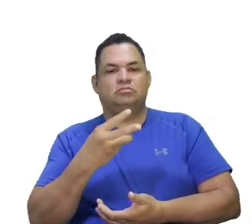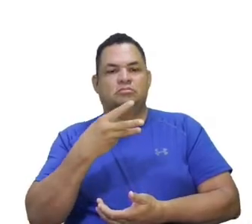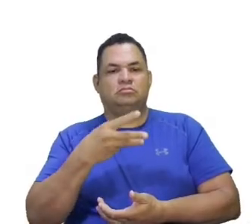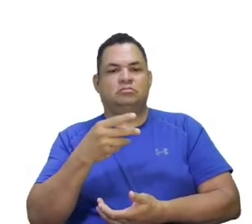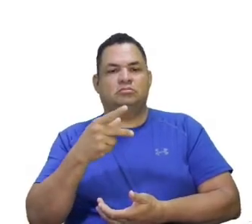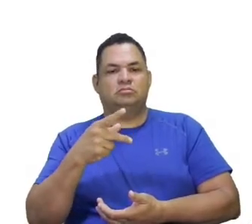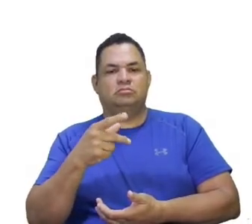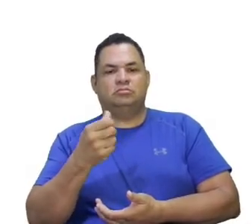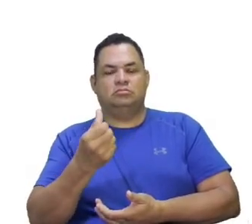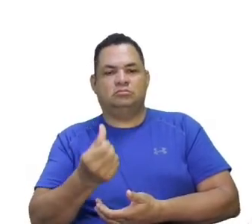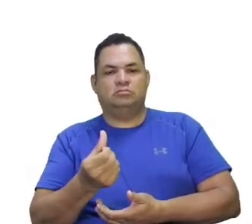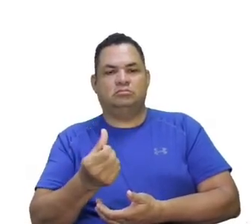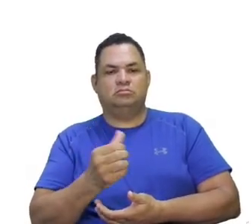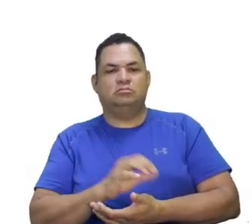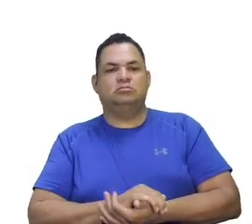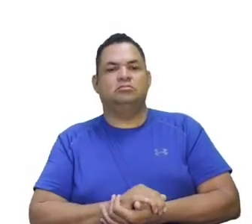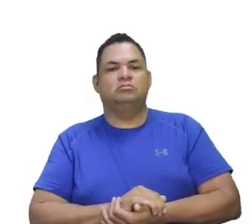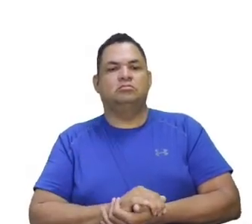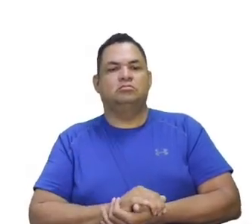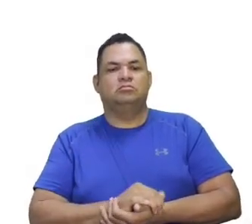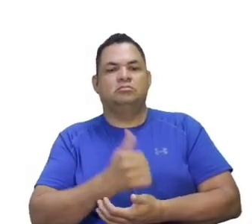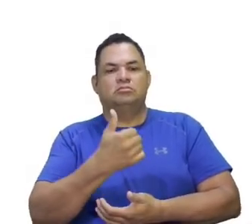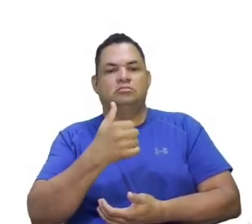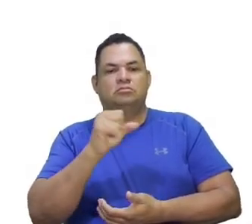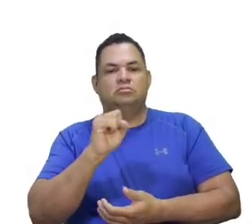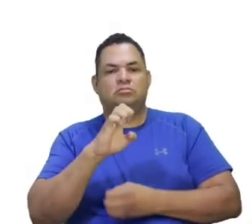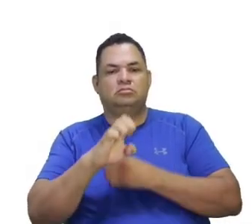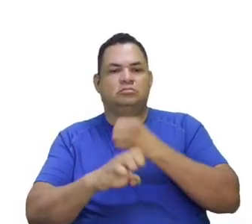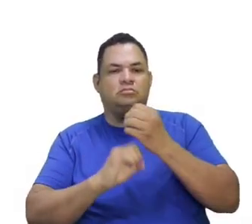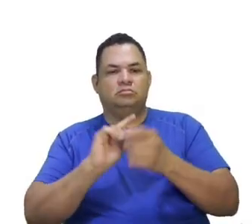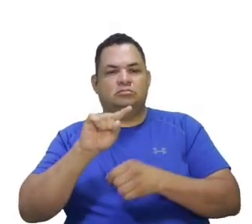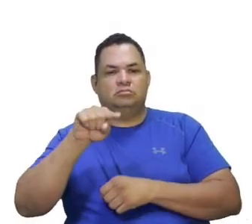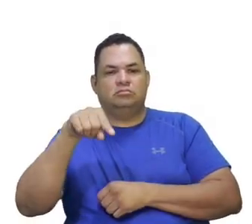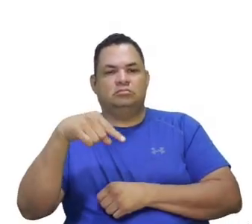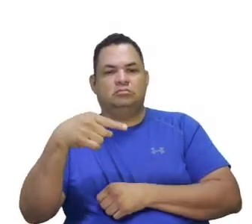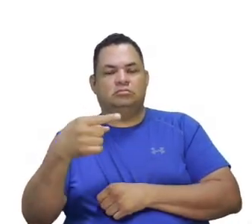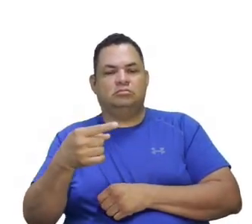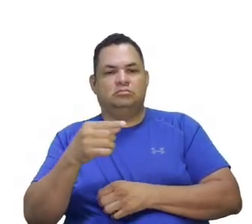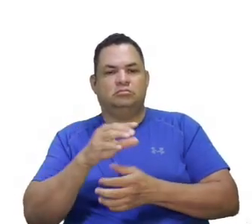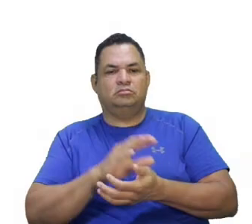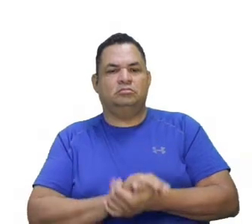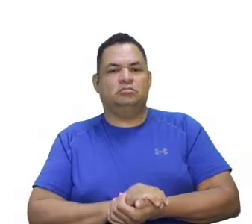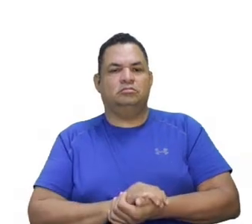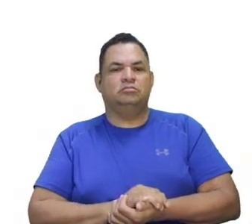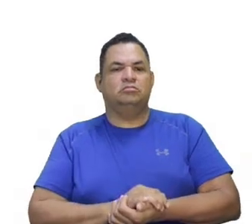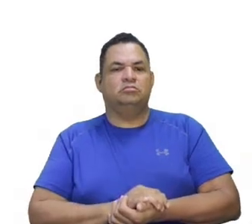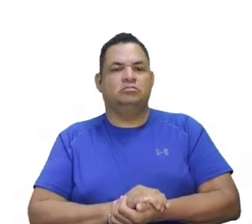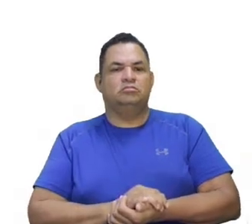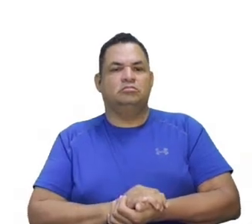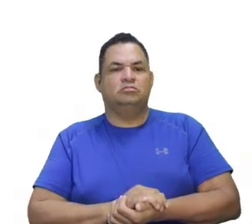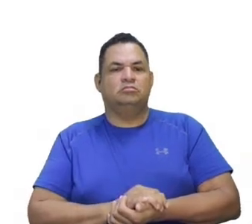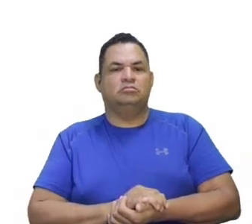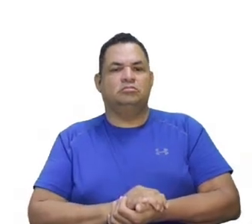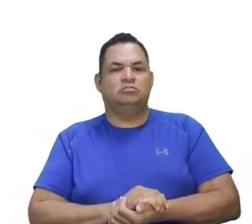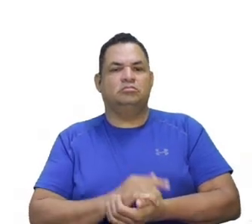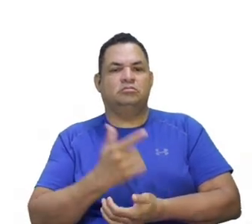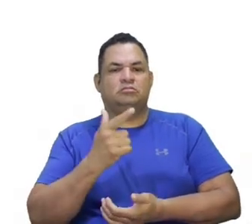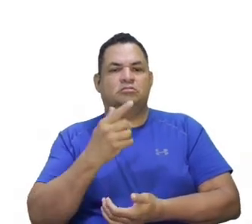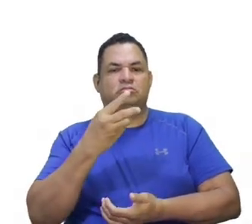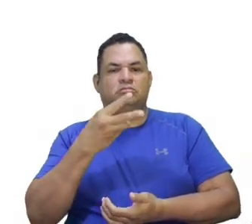3s2, 3p6, 18 elétrons. Agora, depois do 3p6, não vem o